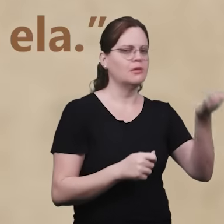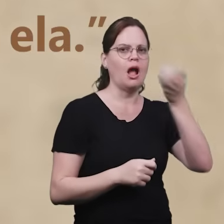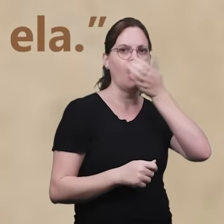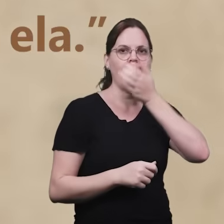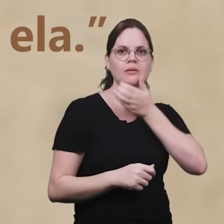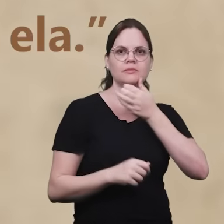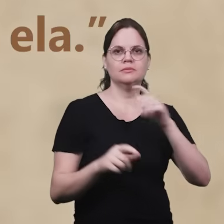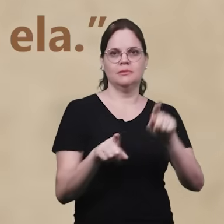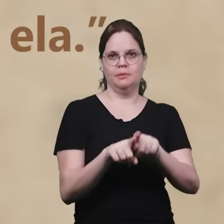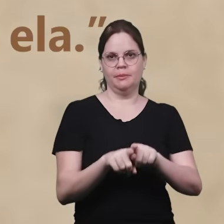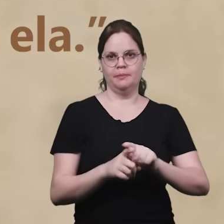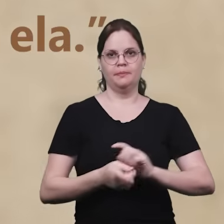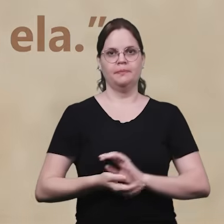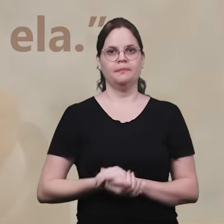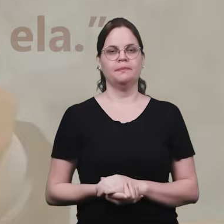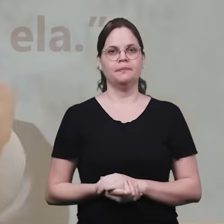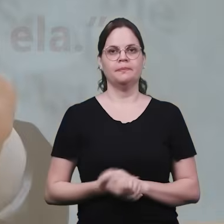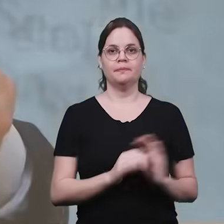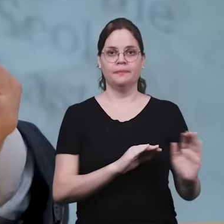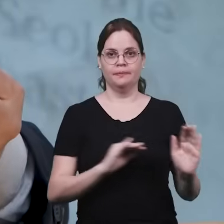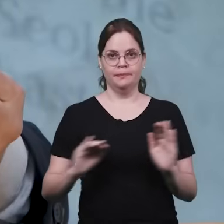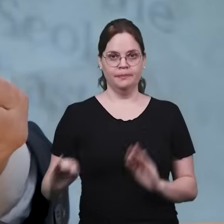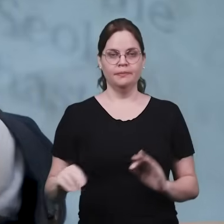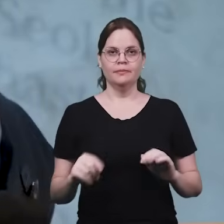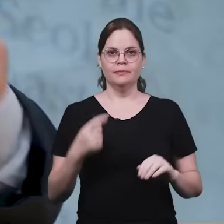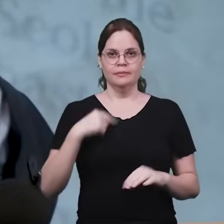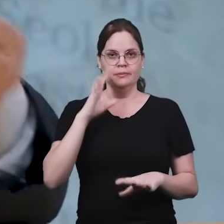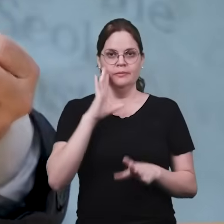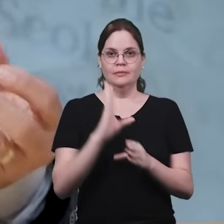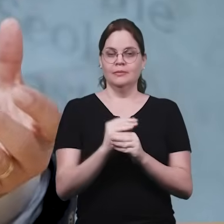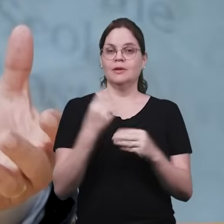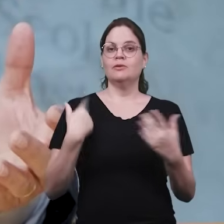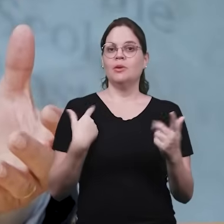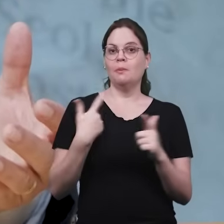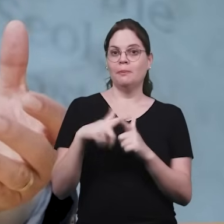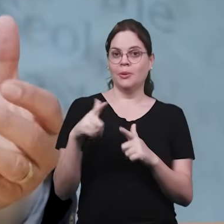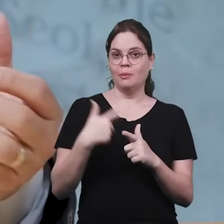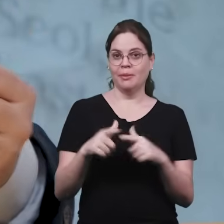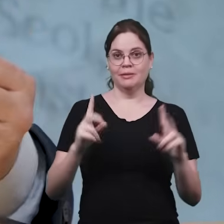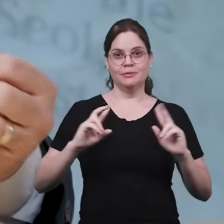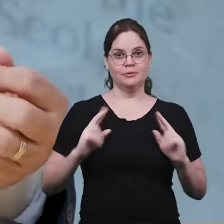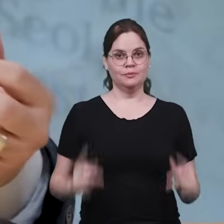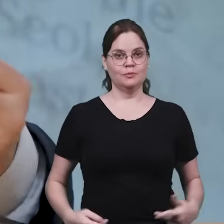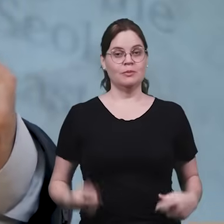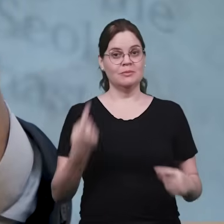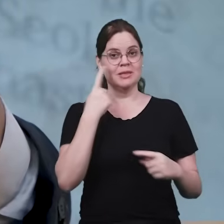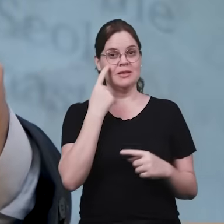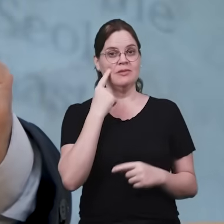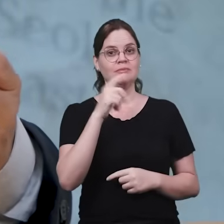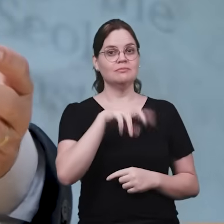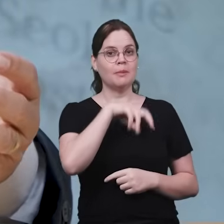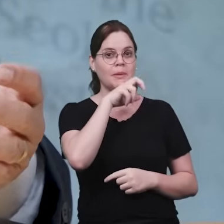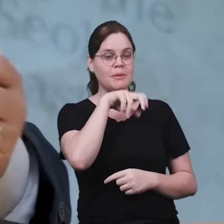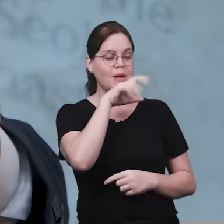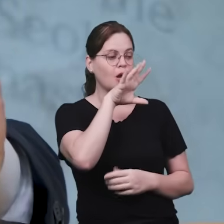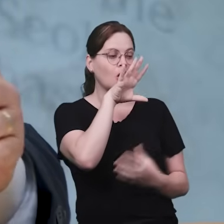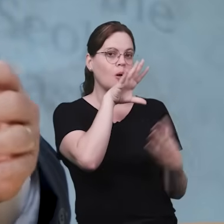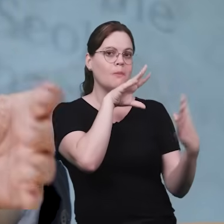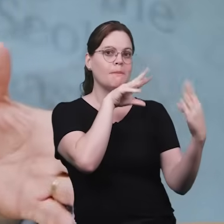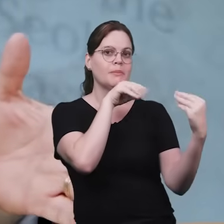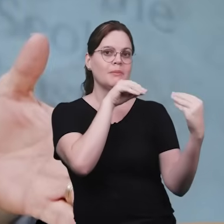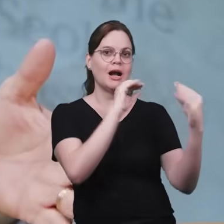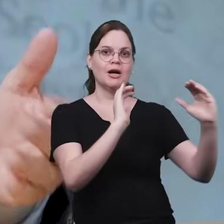comeu com ela. Então aqui nós vemos o primeiro grande problema da humanidade, numa comunicação que a